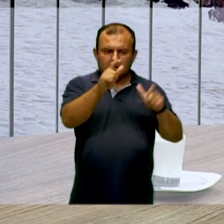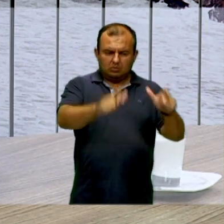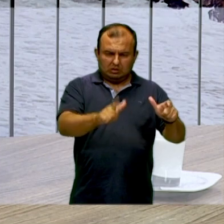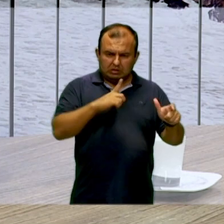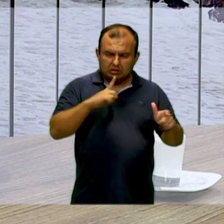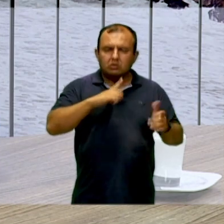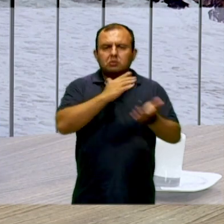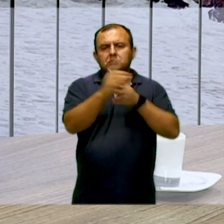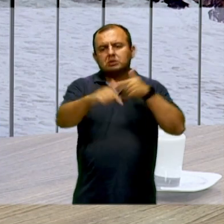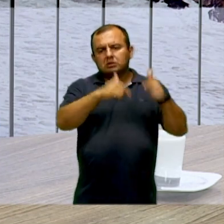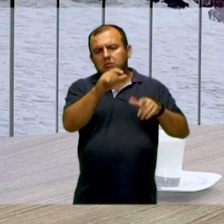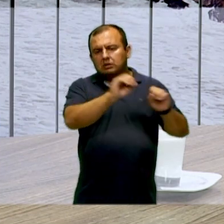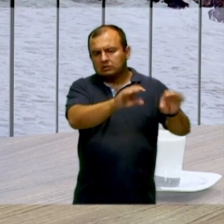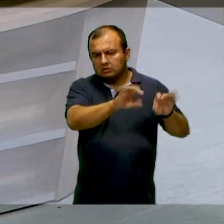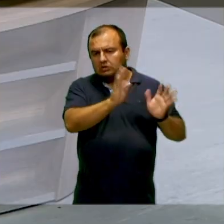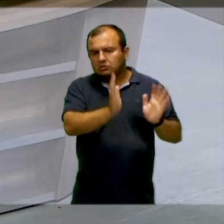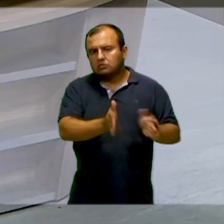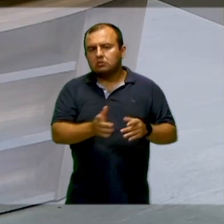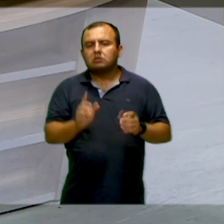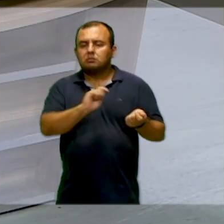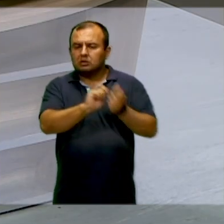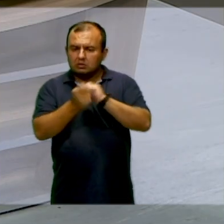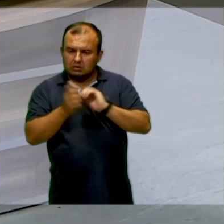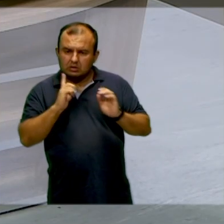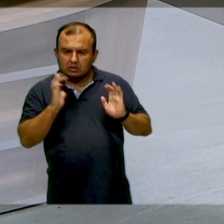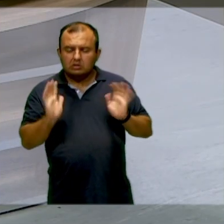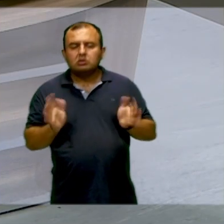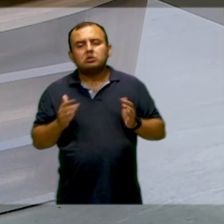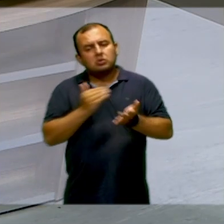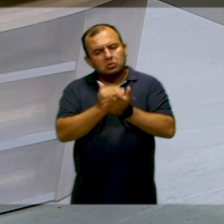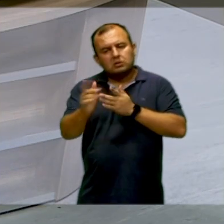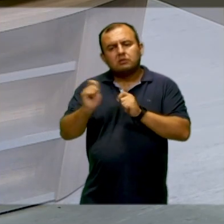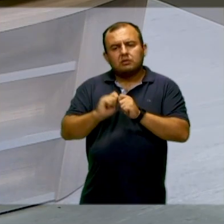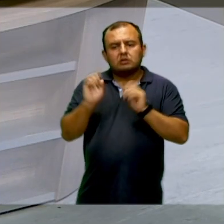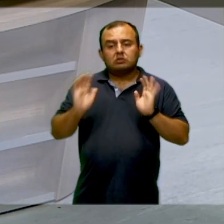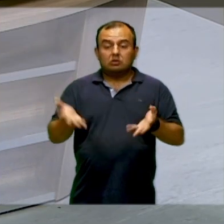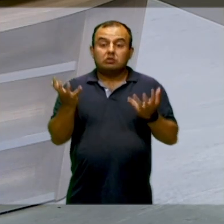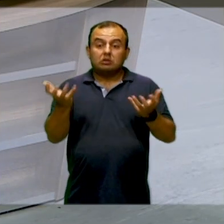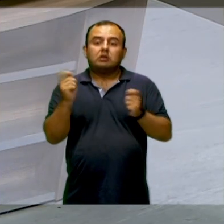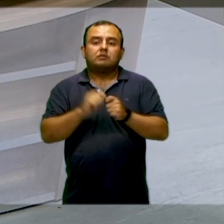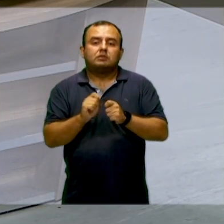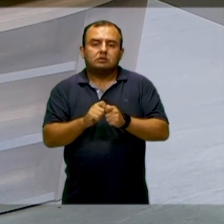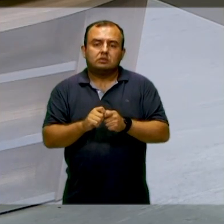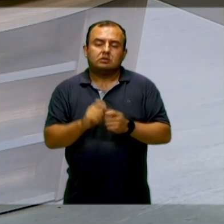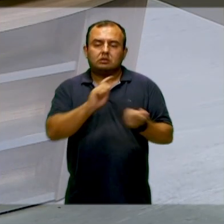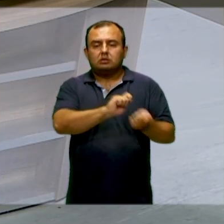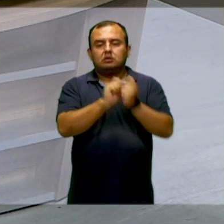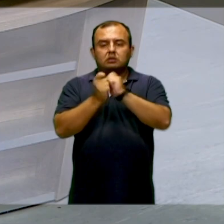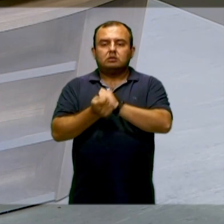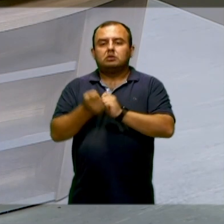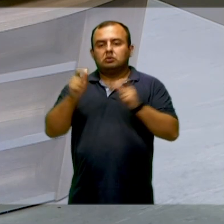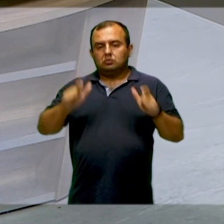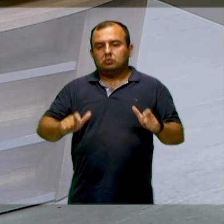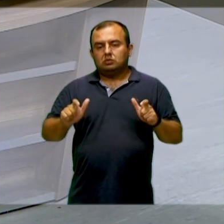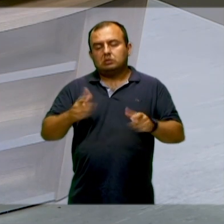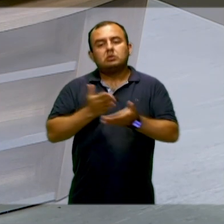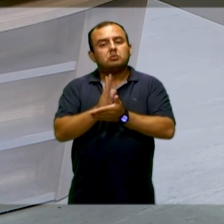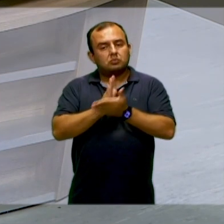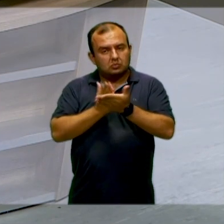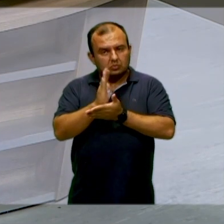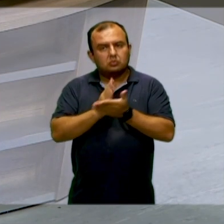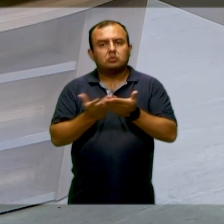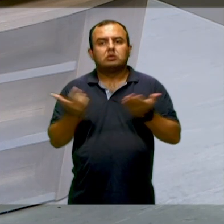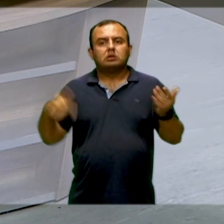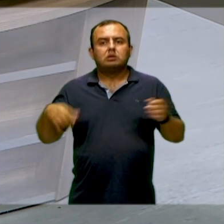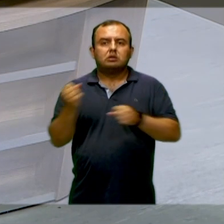o pessoal que vai entrando, que a gente já tem para adequar, nós já vamos fazer. A gente quer fazer. Agora, a adequação do espaço é uma coisa que me incomoda, sabe? Eu acho